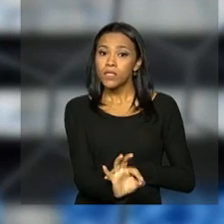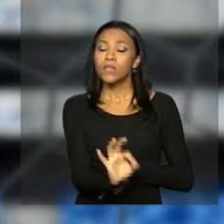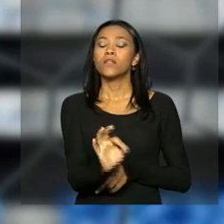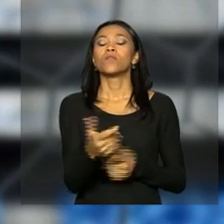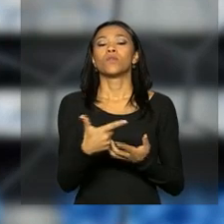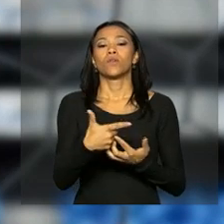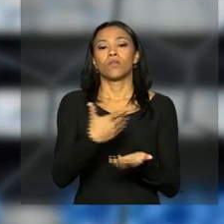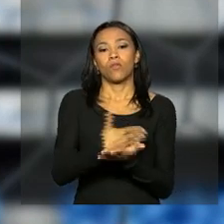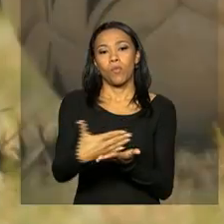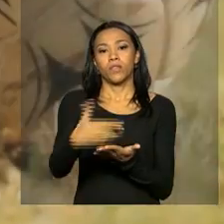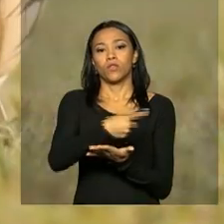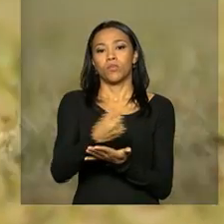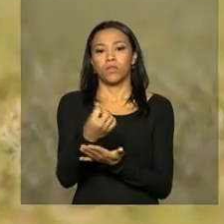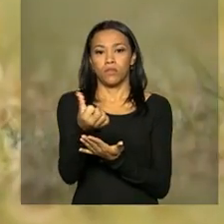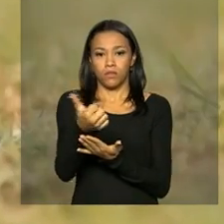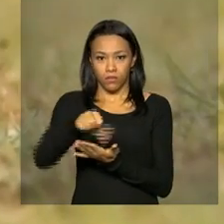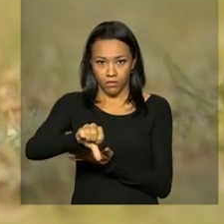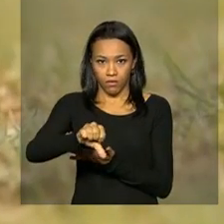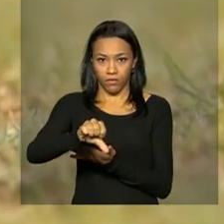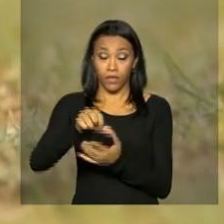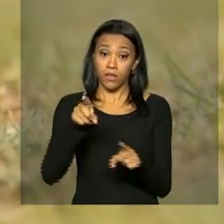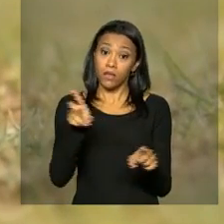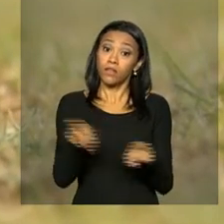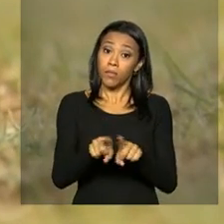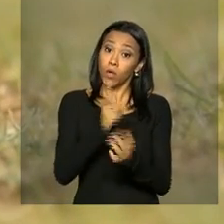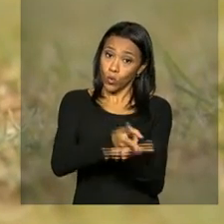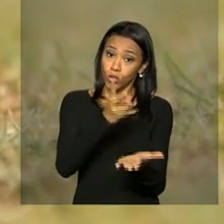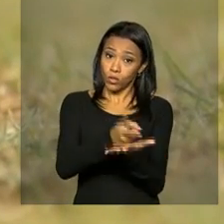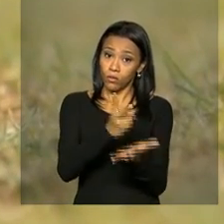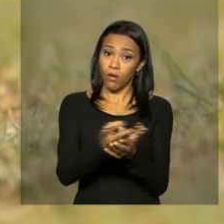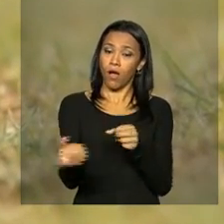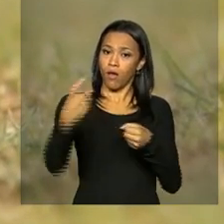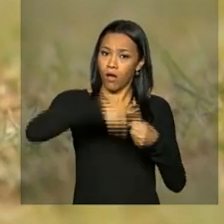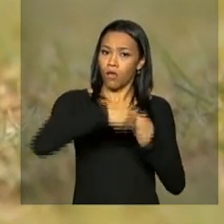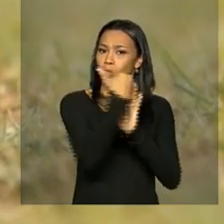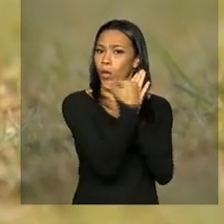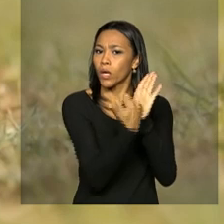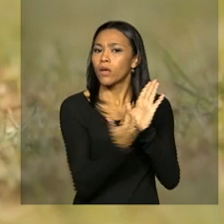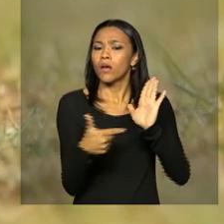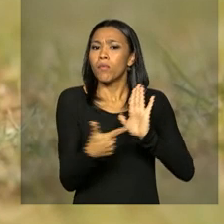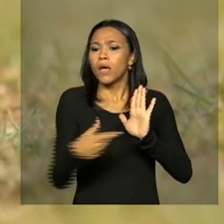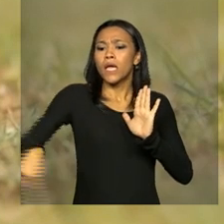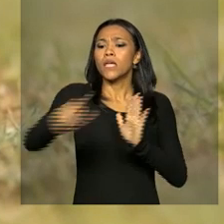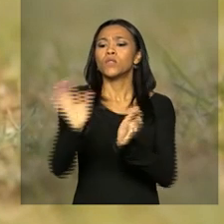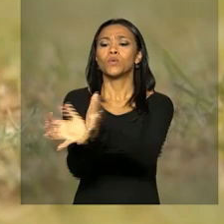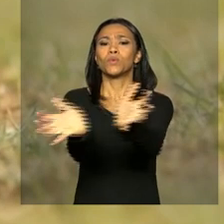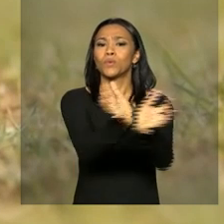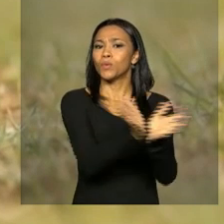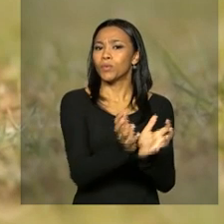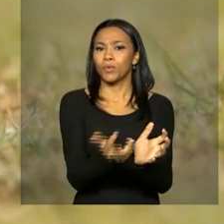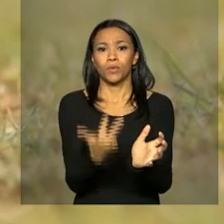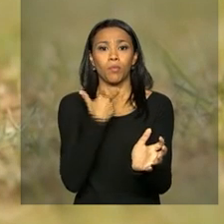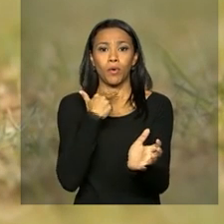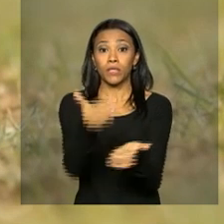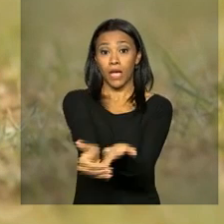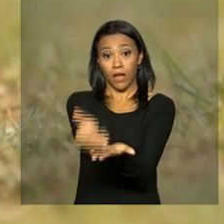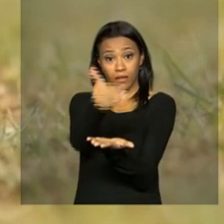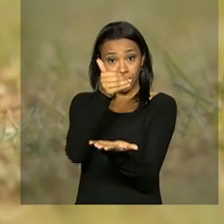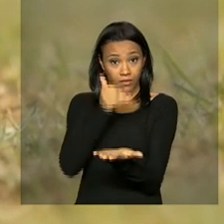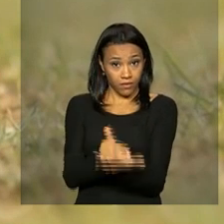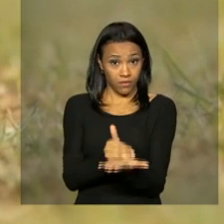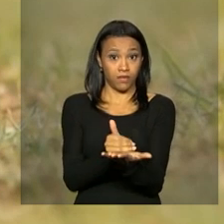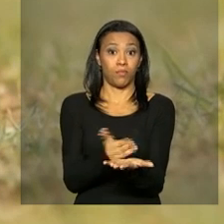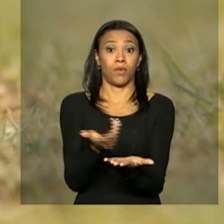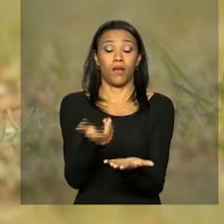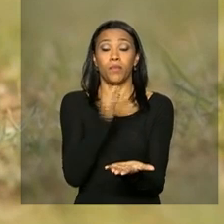de 2019. E para permanecer no programa, os times não vão poder antecipar receitas previstas para mandatos